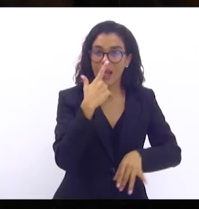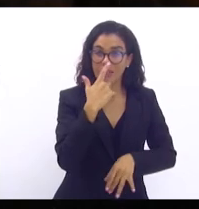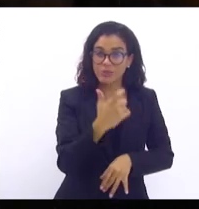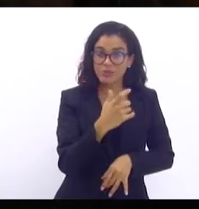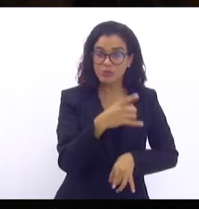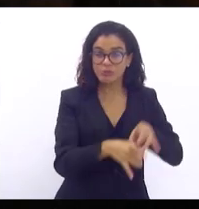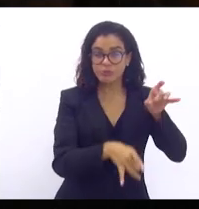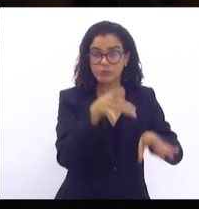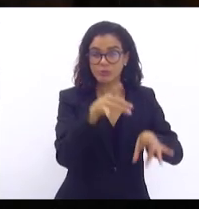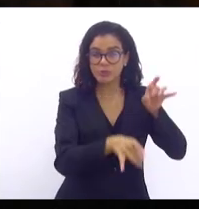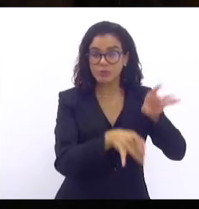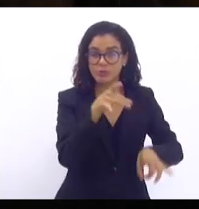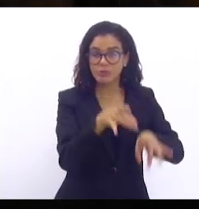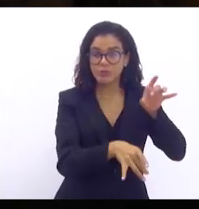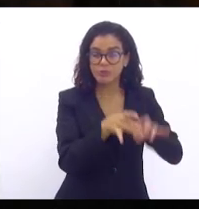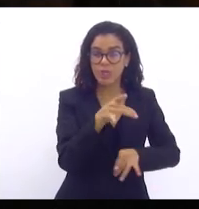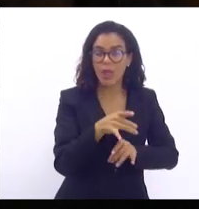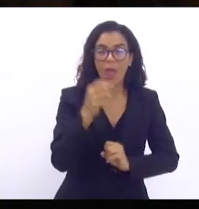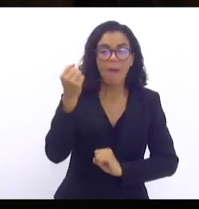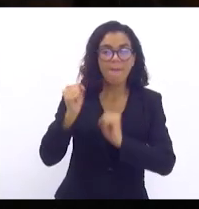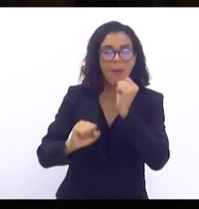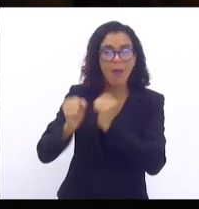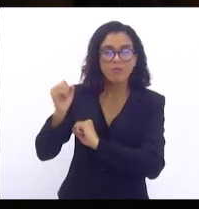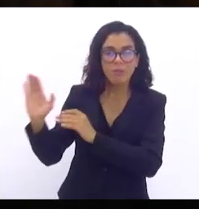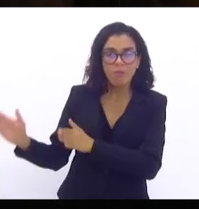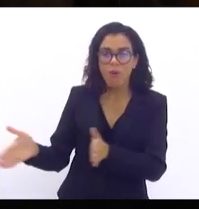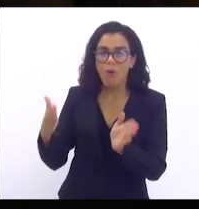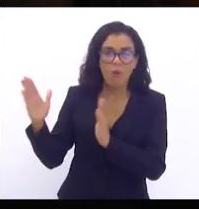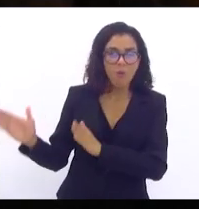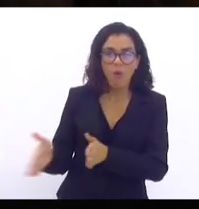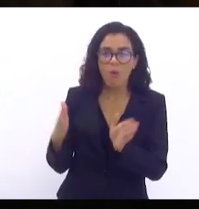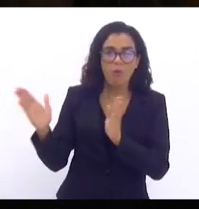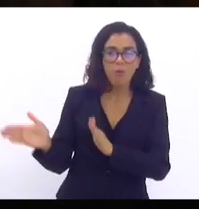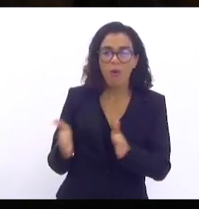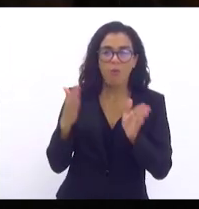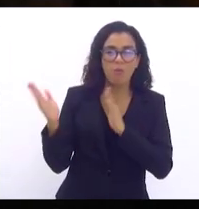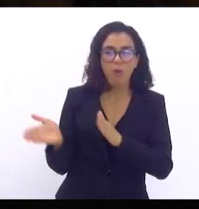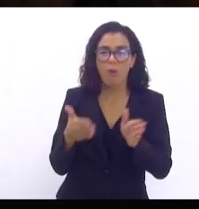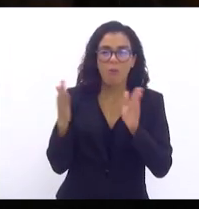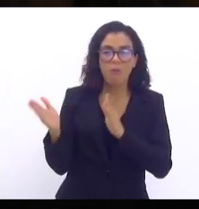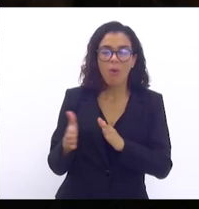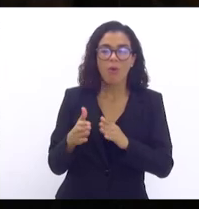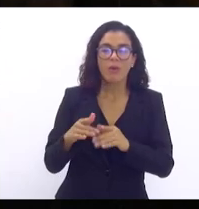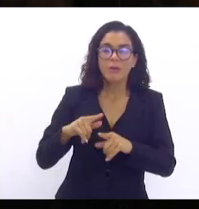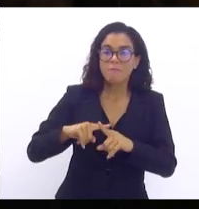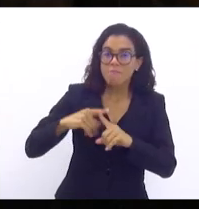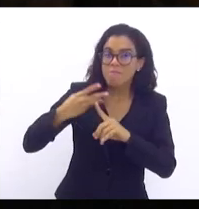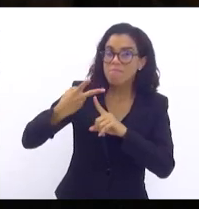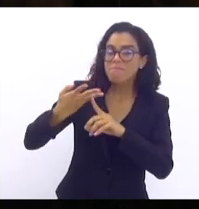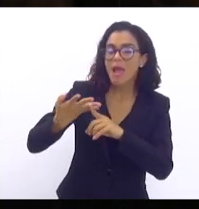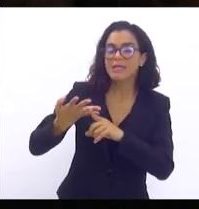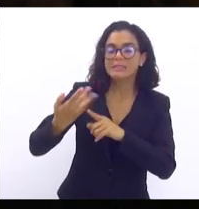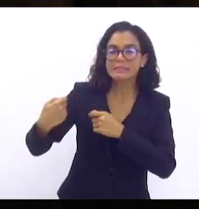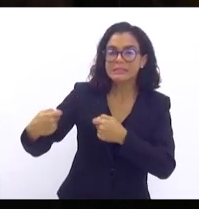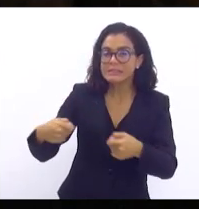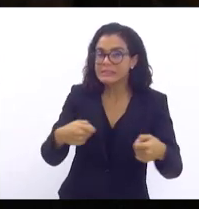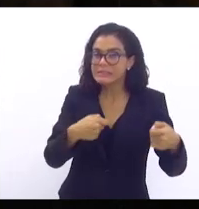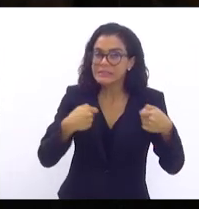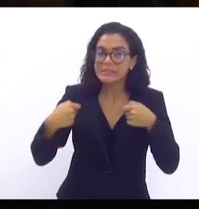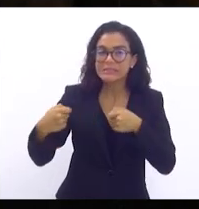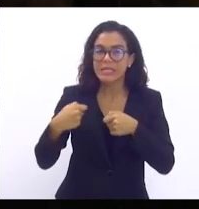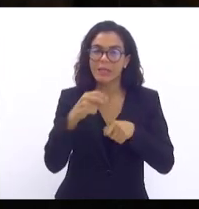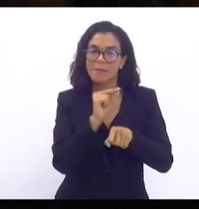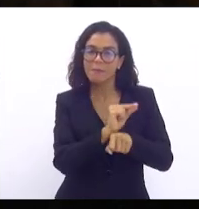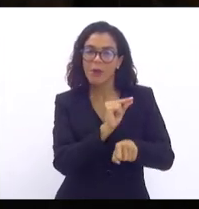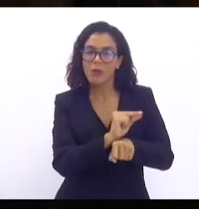Cada vez tendo que se produzir mais e com mais necessidade de recursos